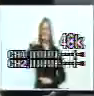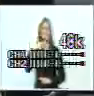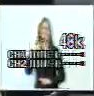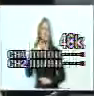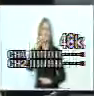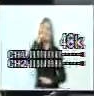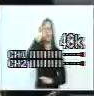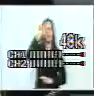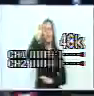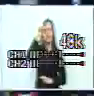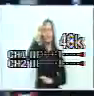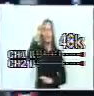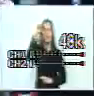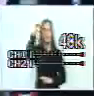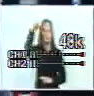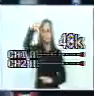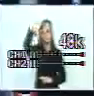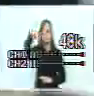vereador Lidson Lenner,